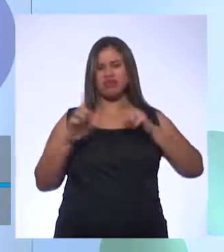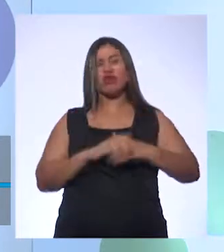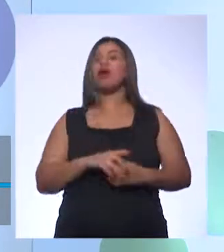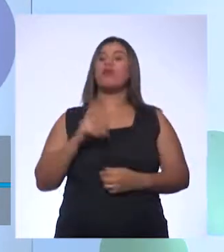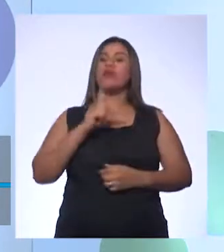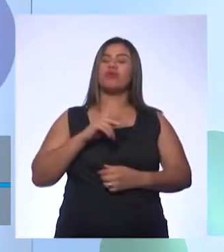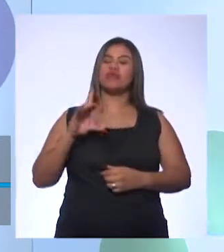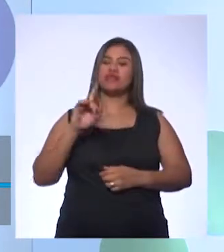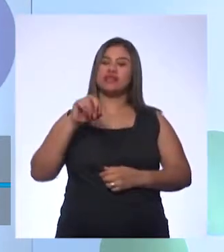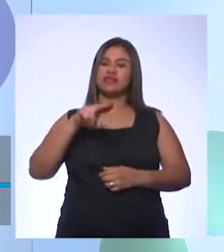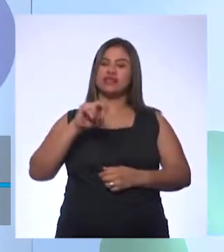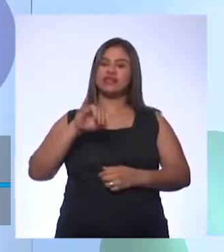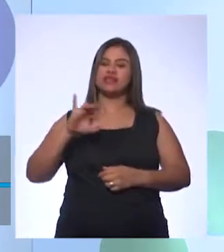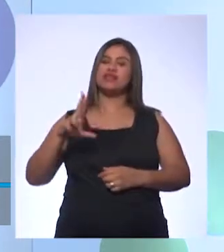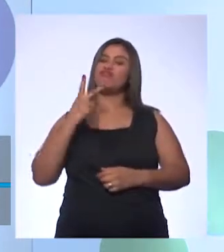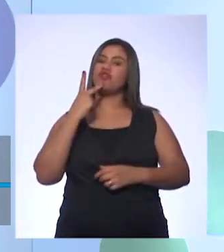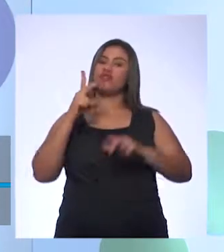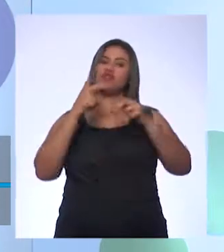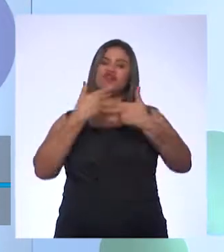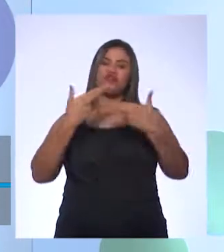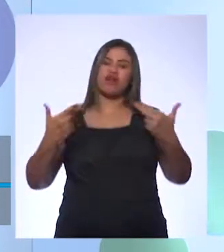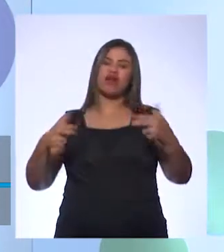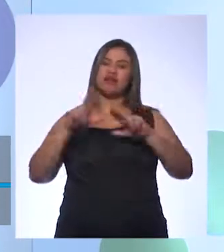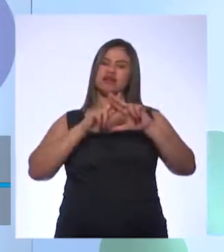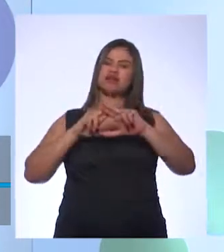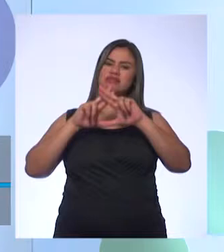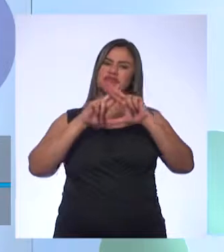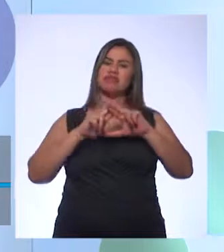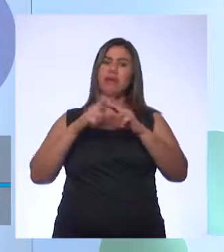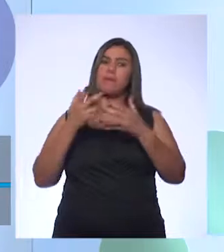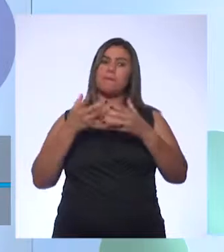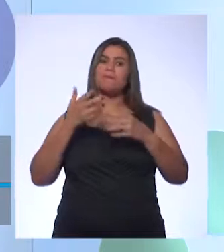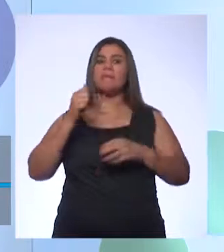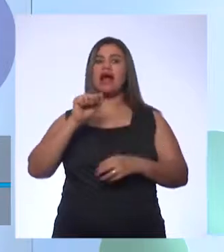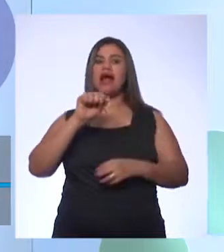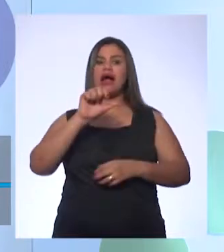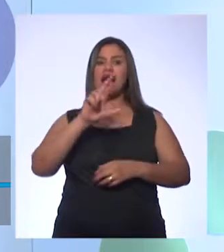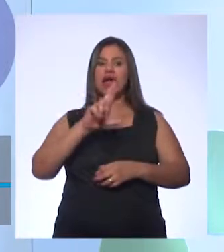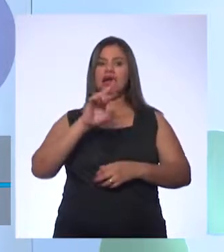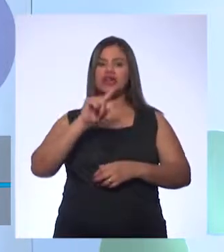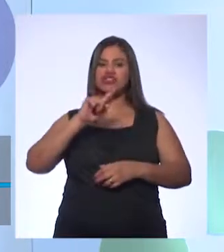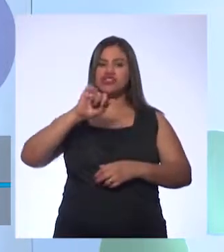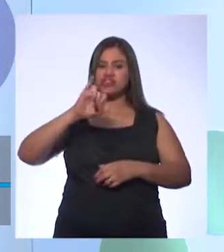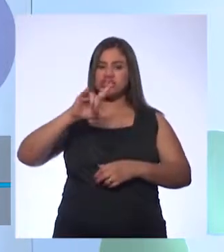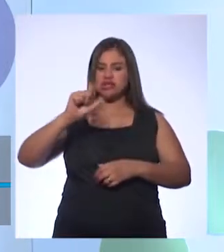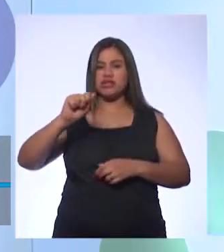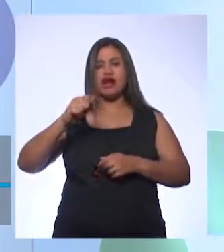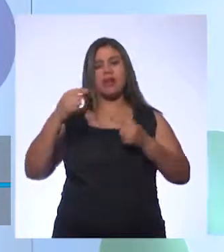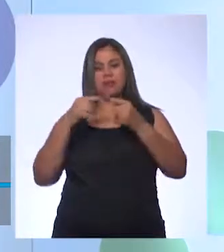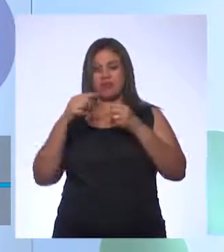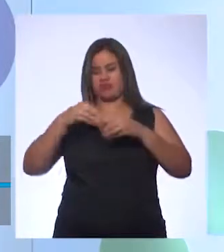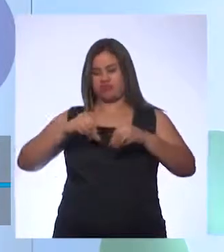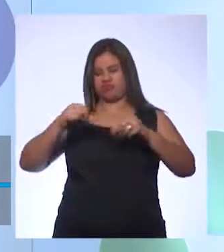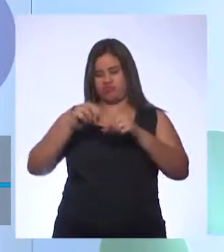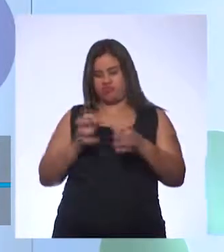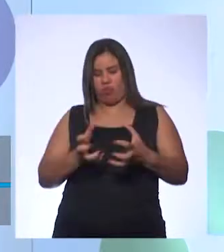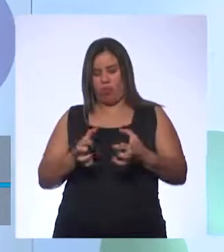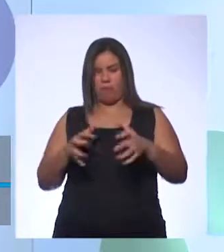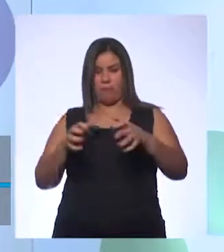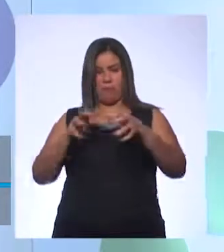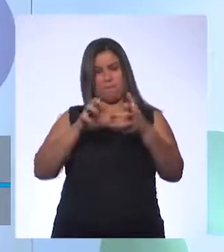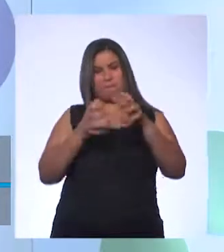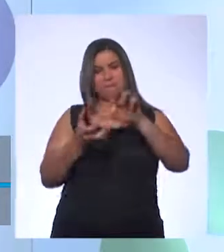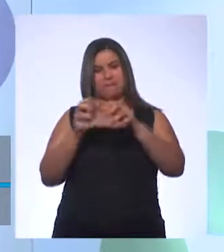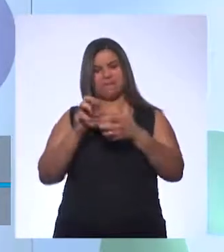materiais recicláveis, dando ideias, né? Materiais recicláveis, argila, a professora não, né? A Thaís Menezes, não sei se é professora, mas é que Thaís